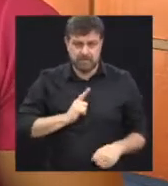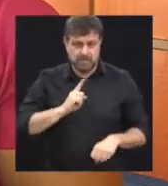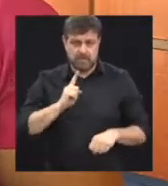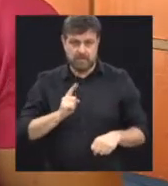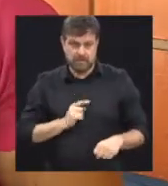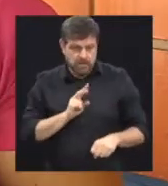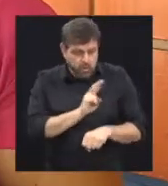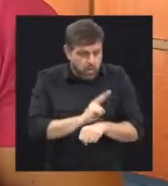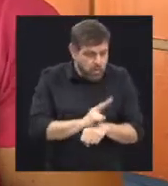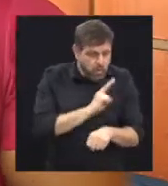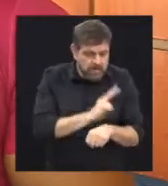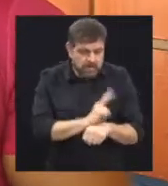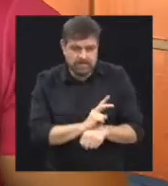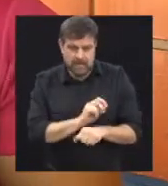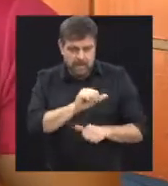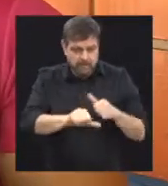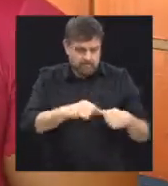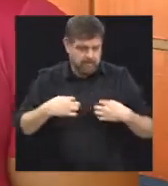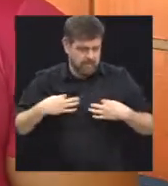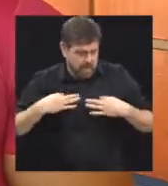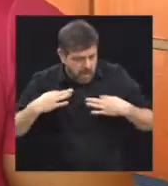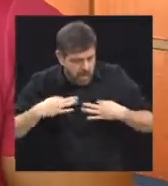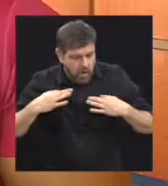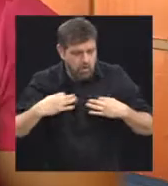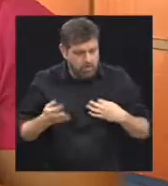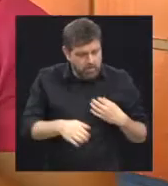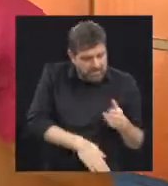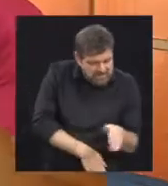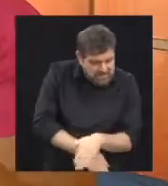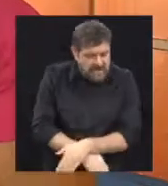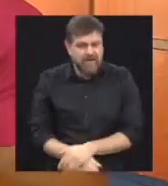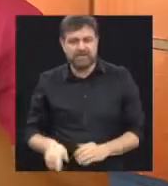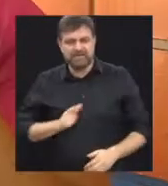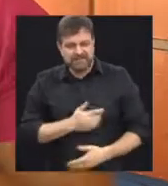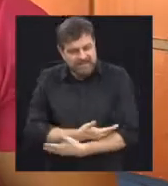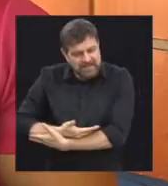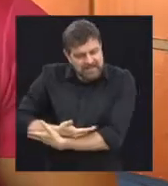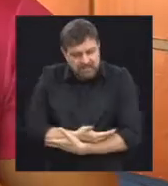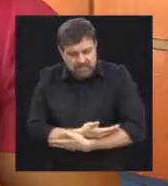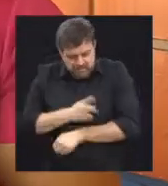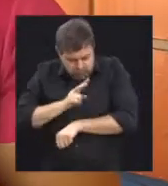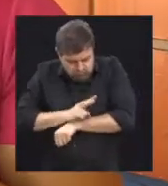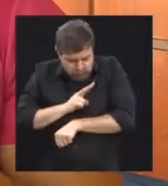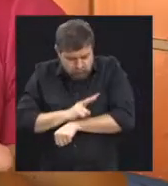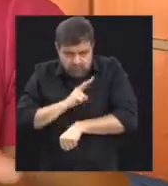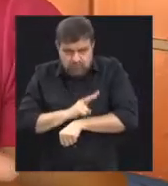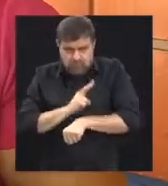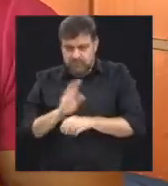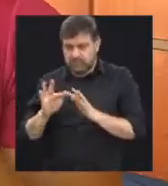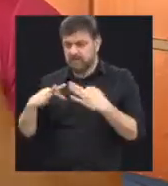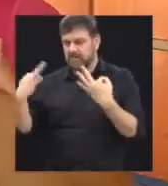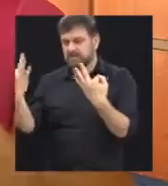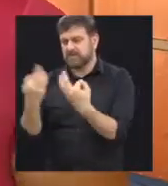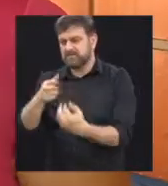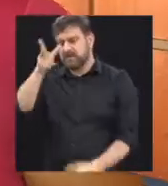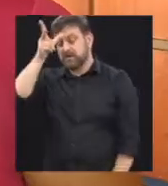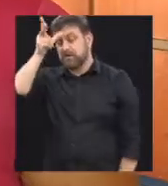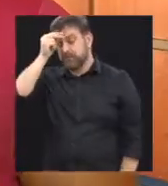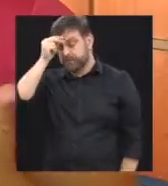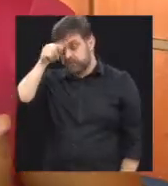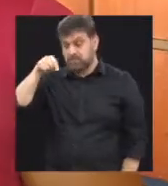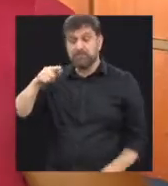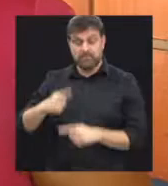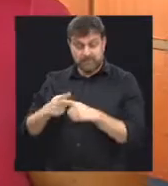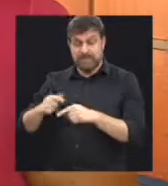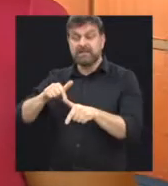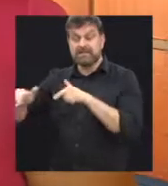têm o cuidar, a troca, os menores, né, o berçário tem troca, tem toda essa assistência. Então, eu acho que para a família, principalmente as que trabalham, que